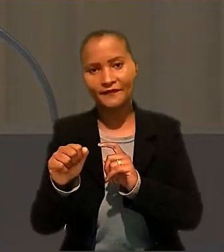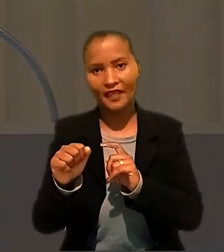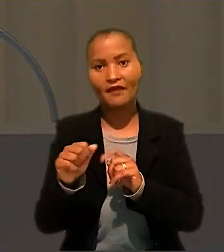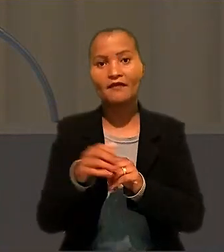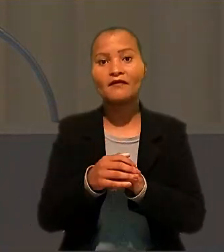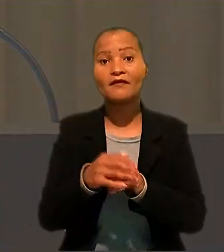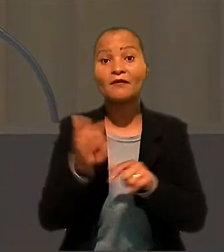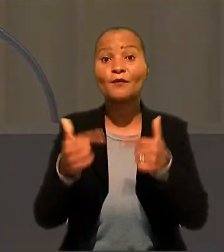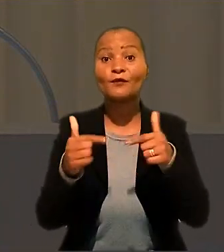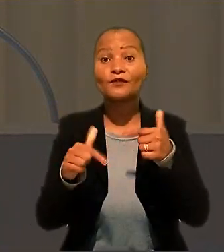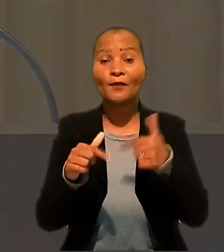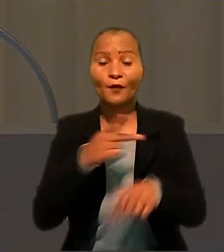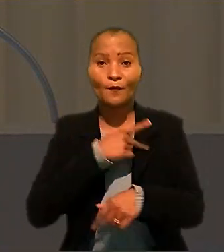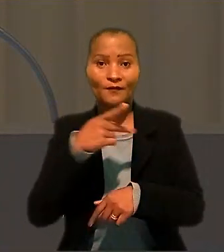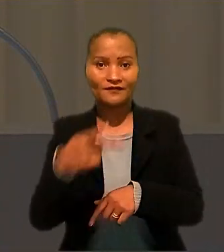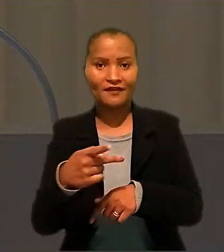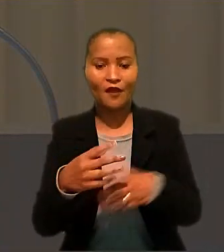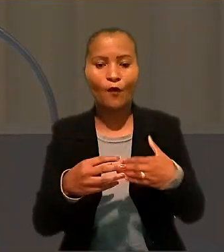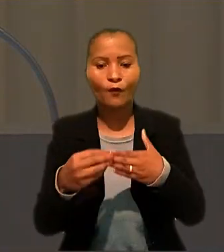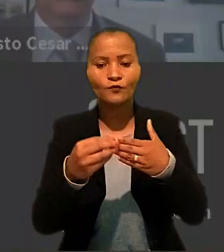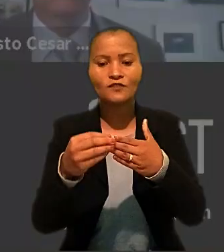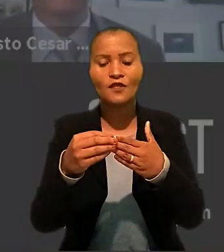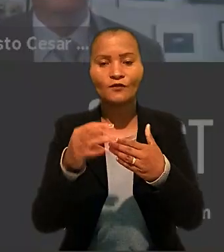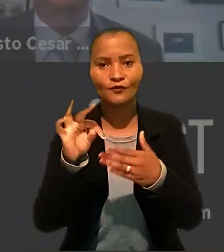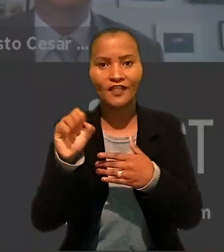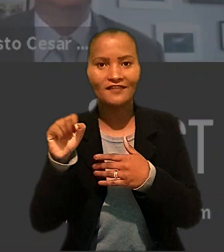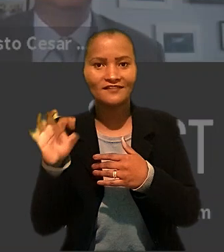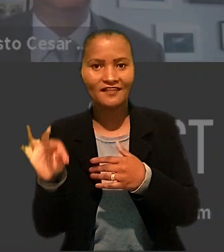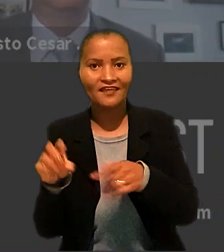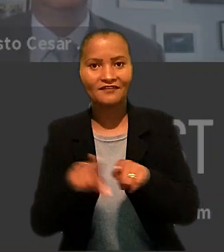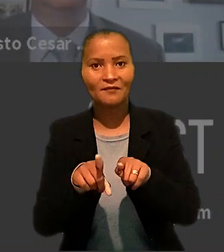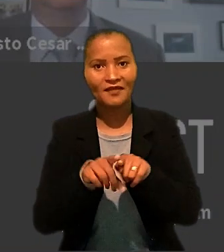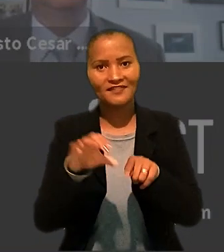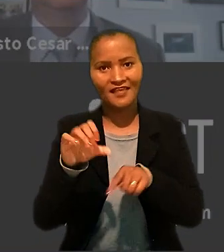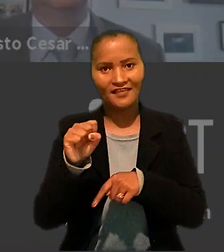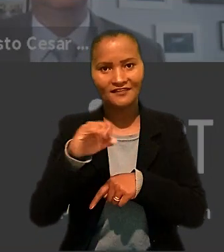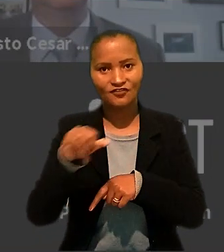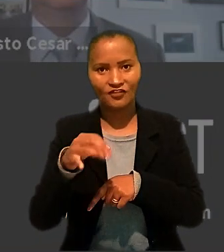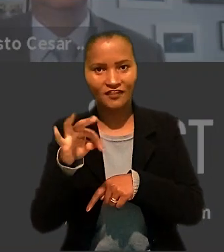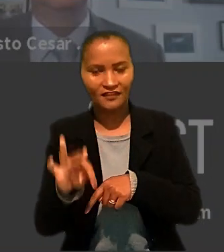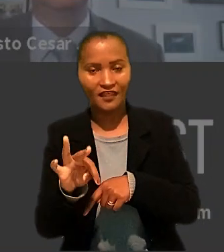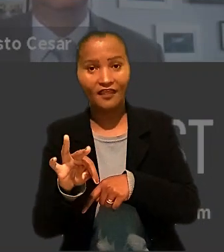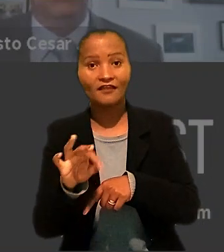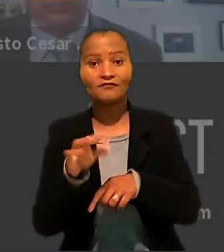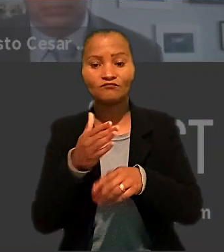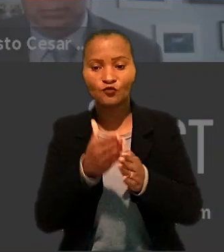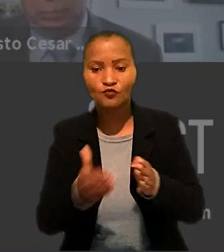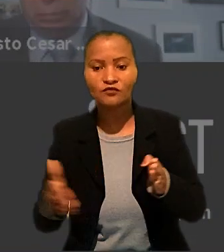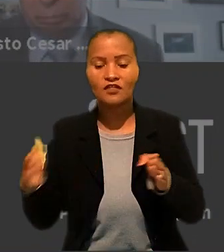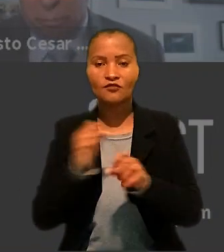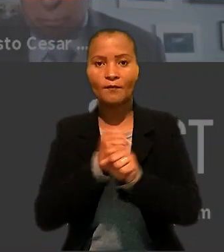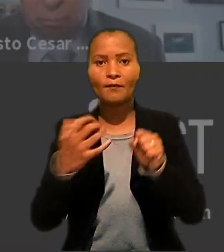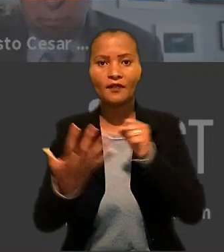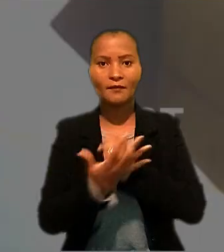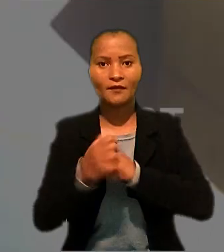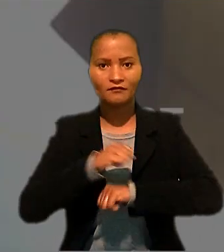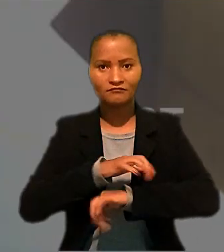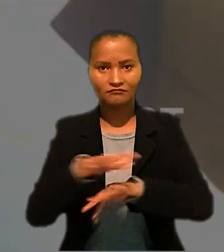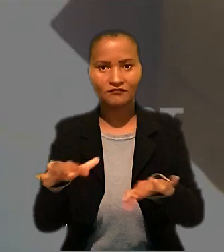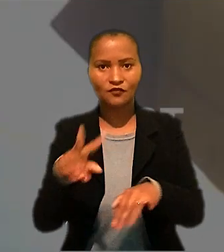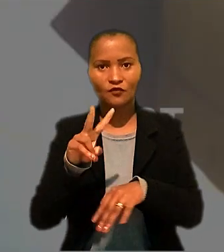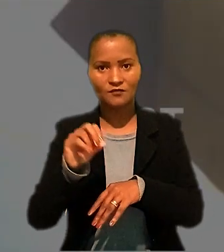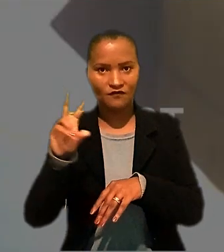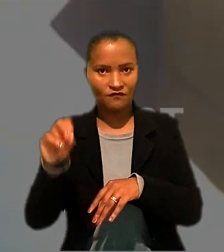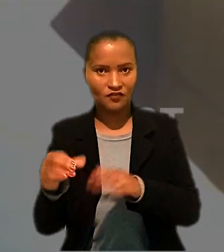Cristina Peduzzi, pela atuação como presidente na condução do tribunal e do Conselho durante a pandemia da Covid-19 no